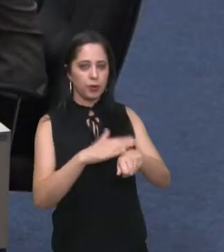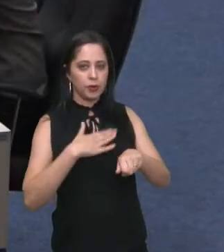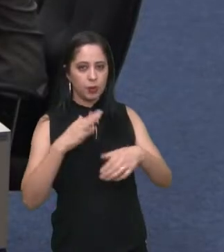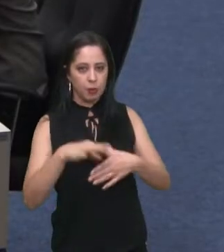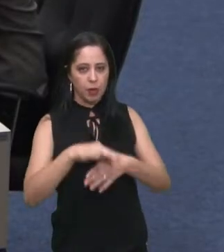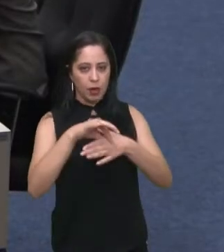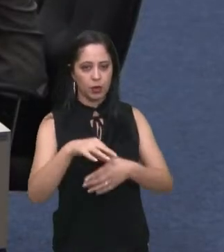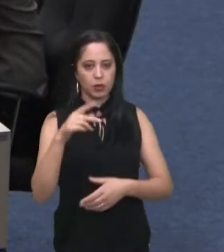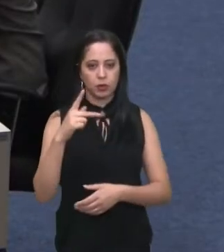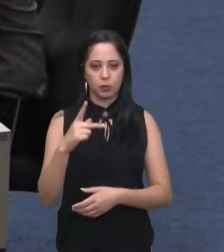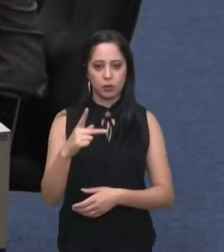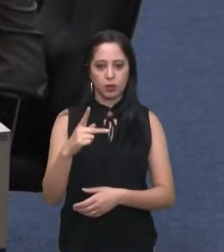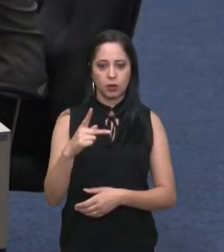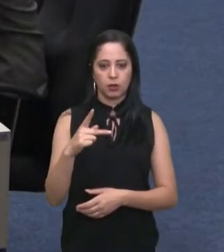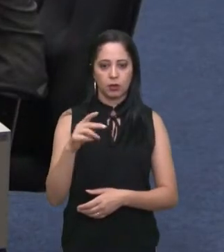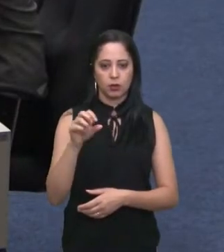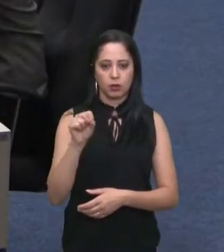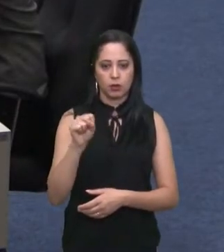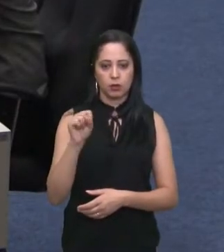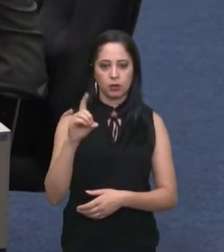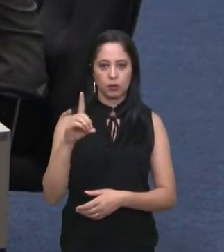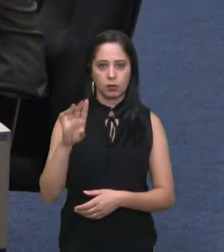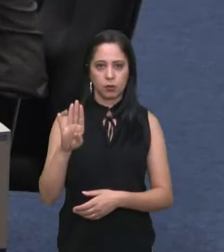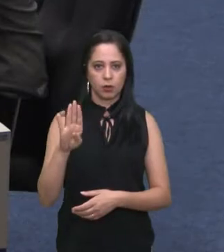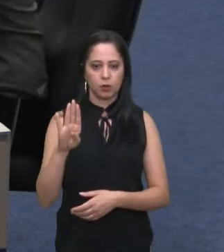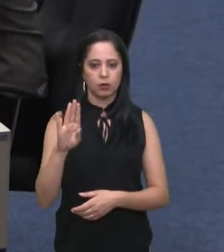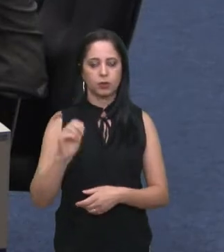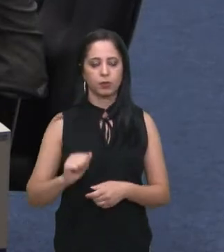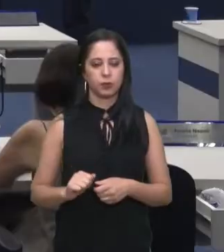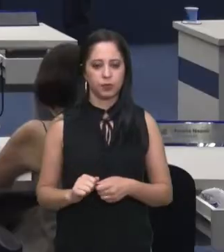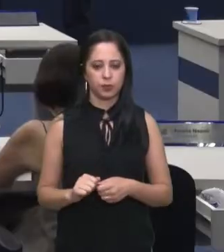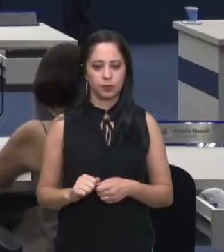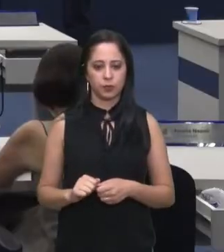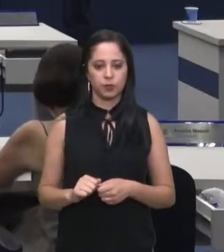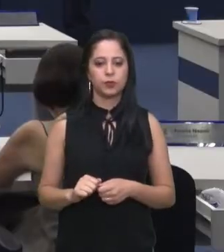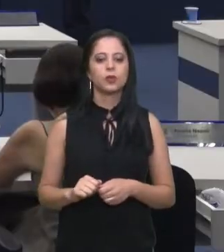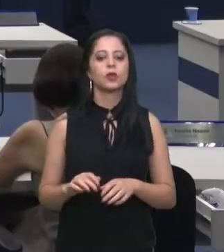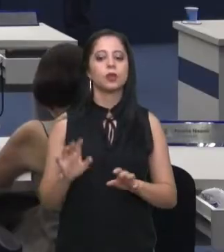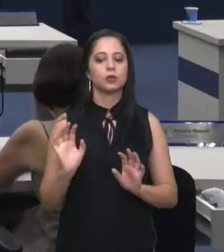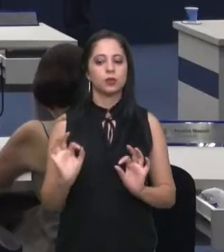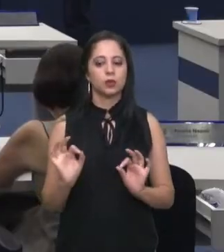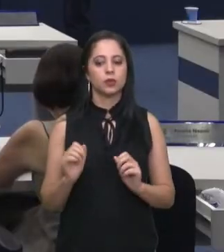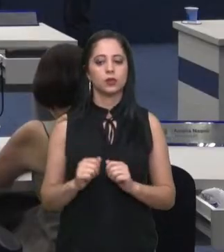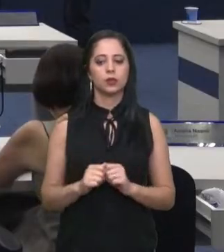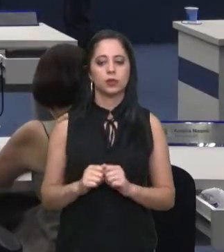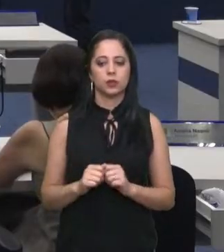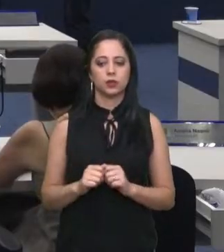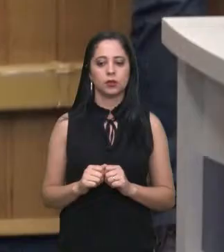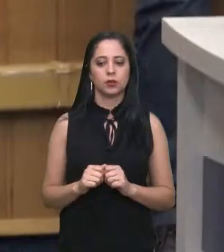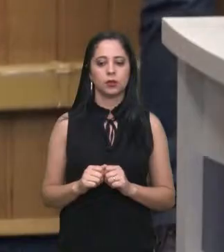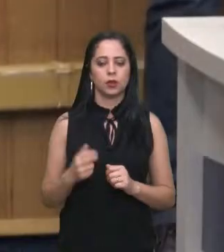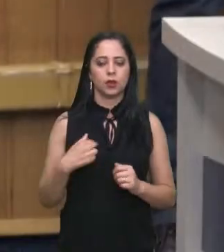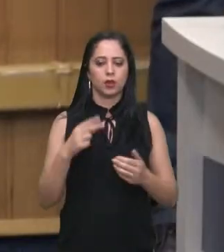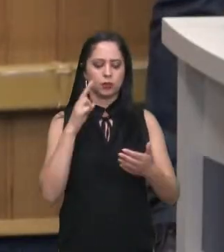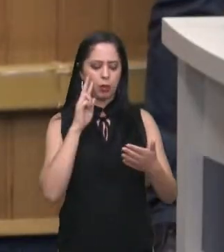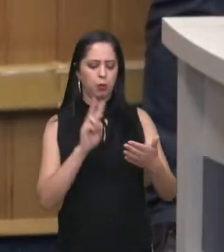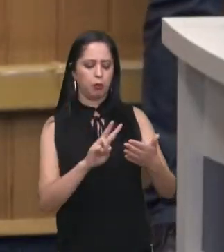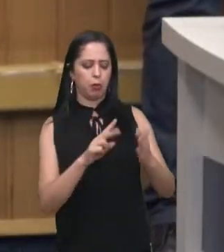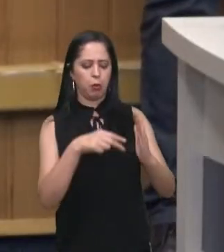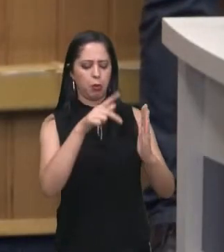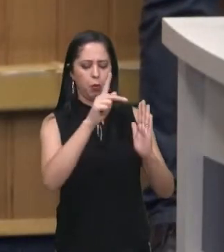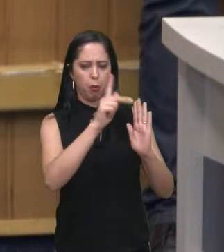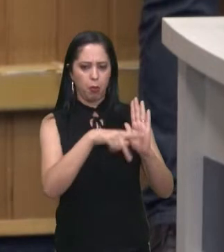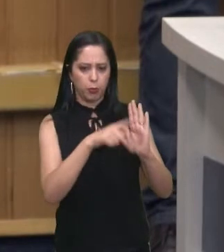PSDB, com a minha liderança, e eu dei uma olhada no meu projeto, fazer